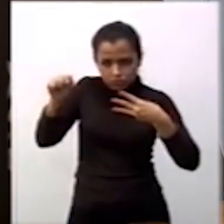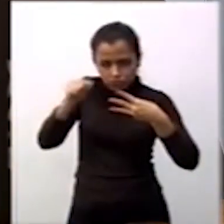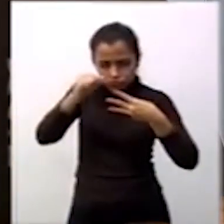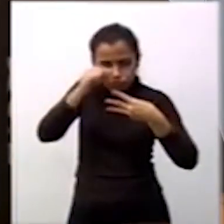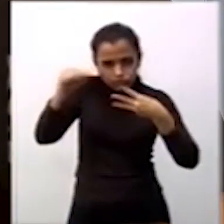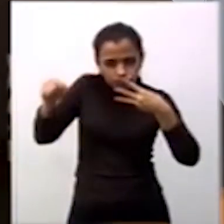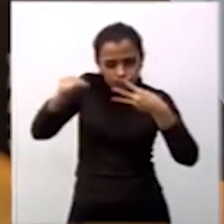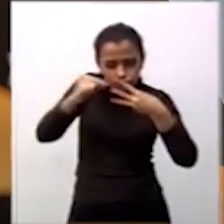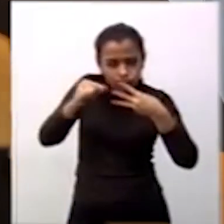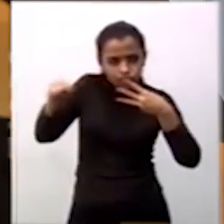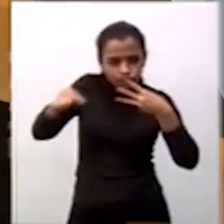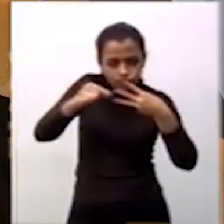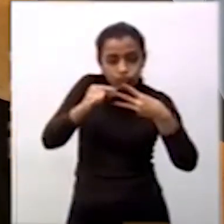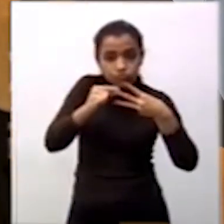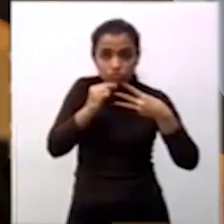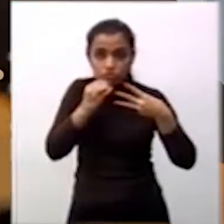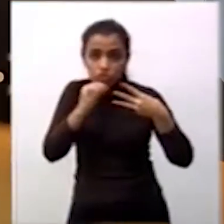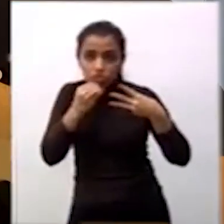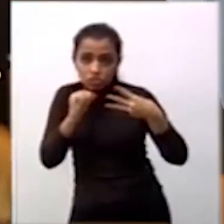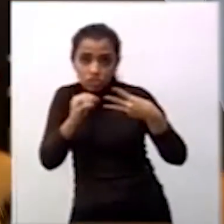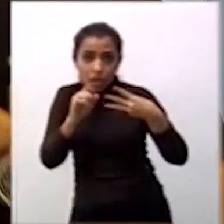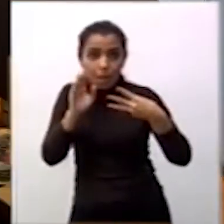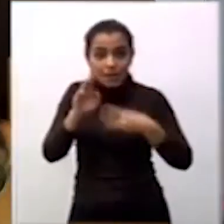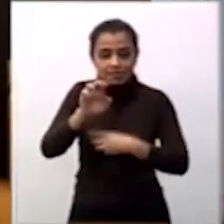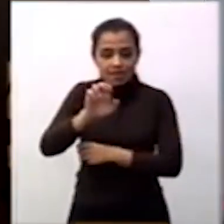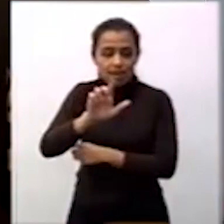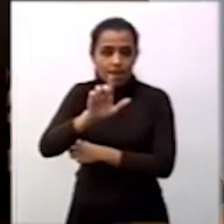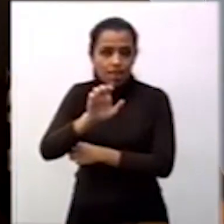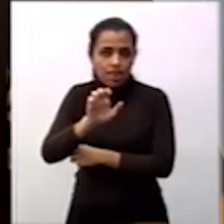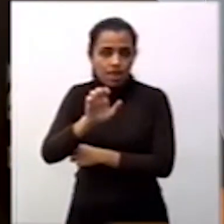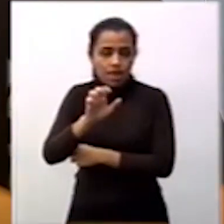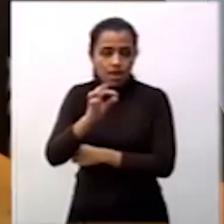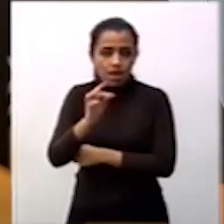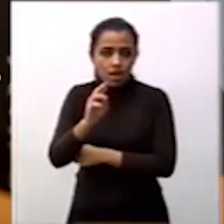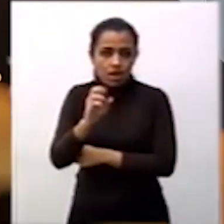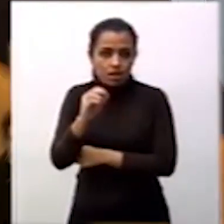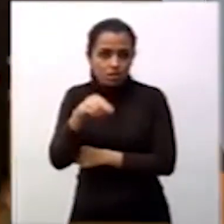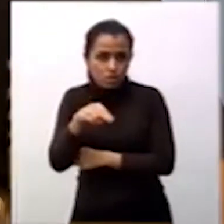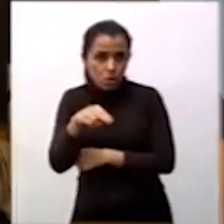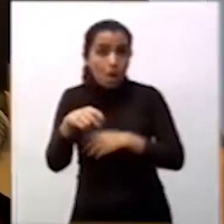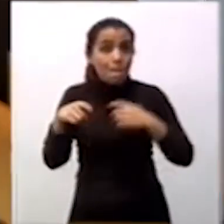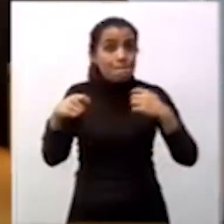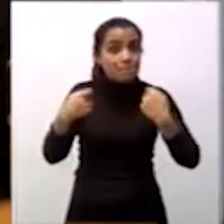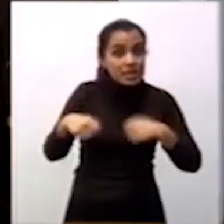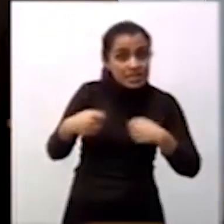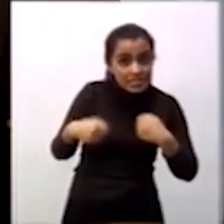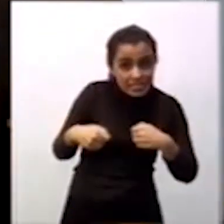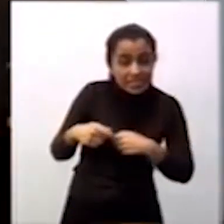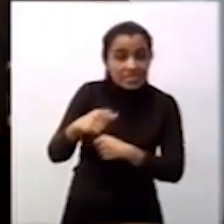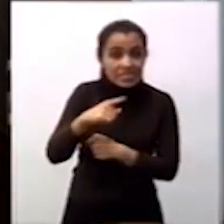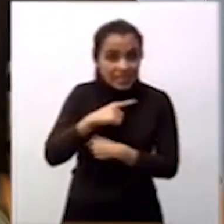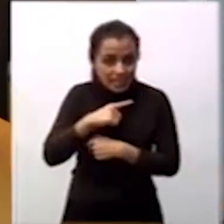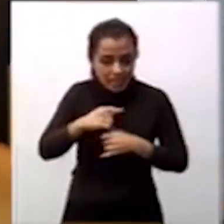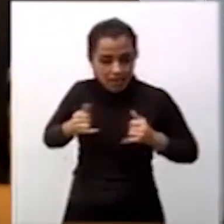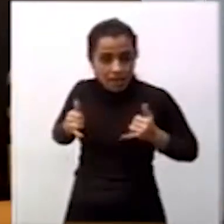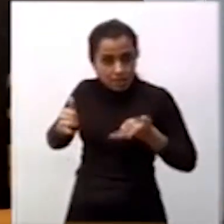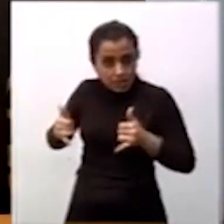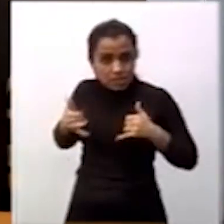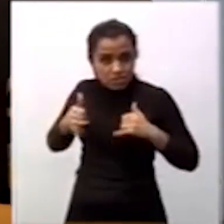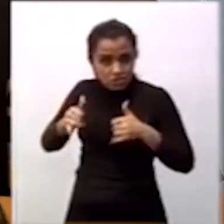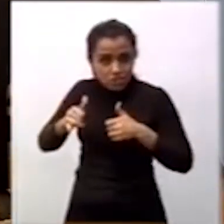fio, mas que para que esses elétrons entrem em movimento, eles têm que receber energia elétrica, que vai